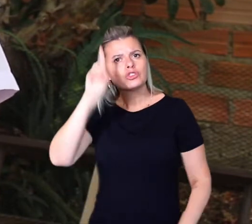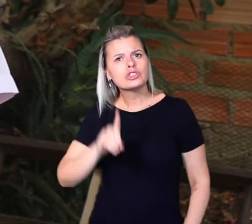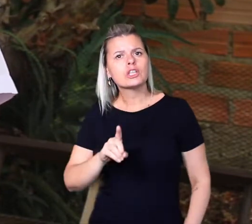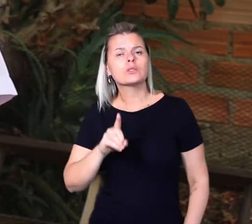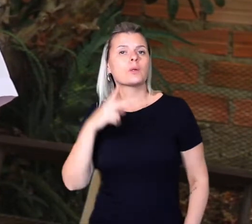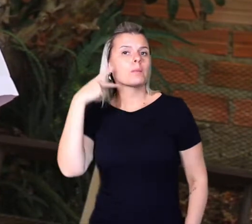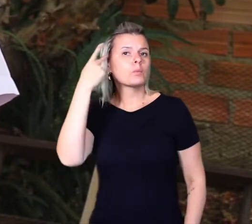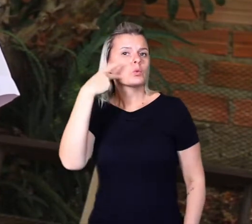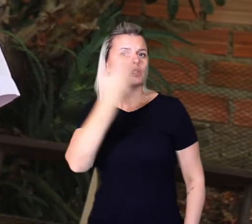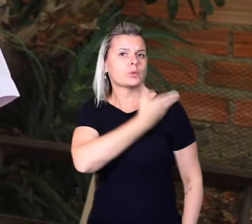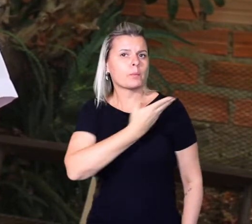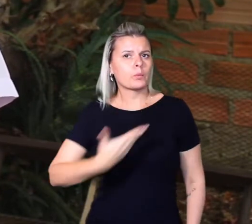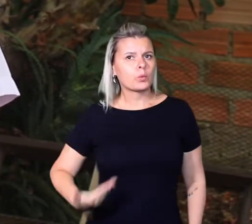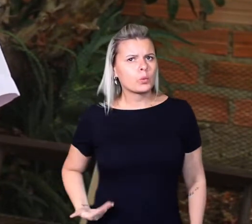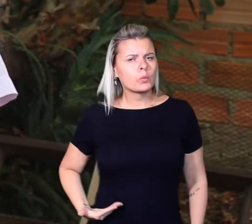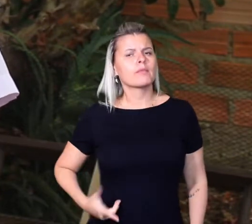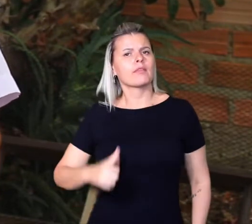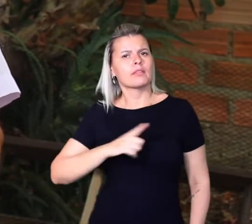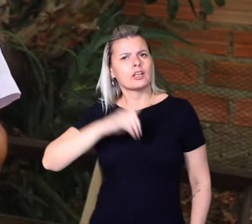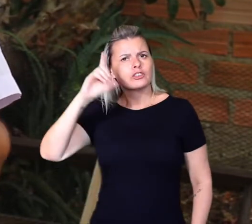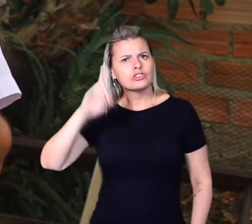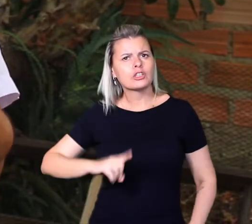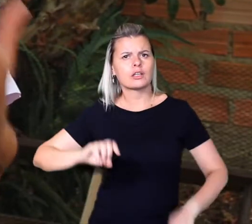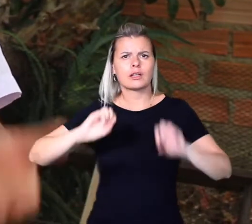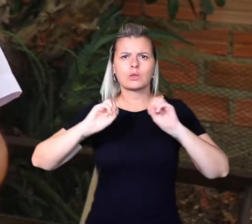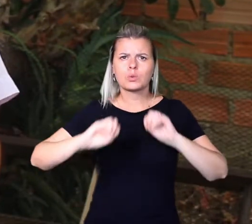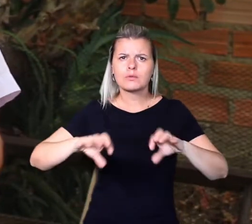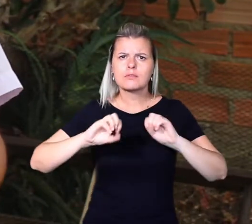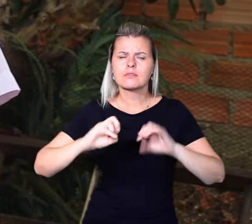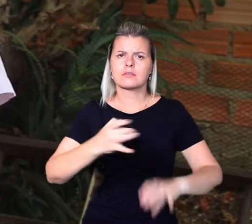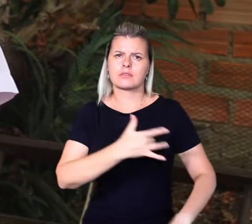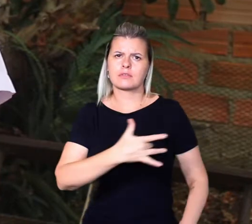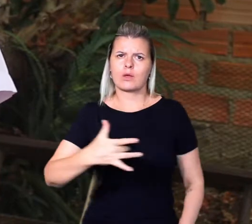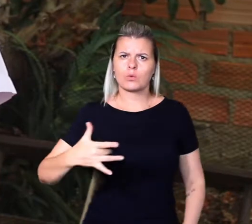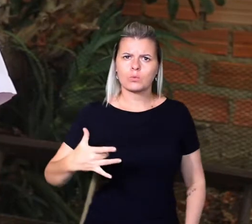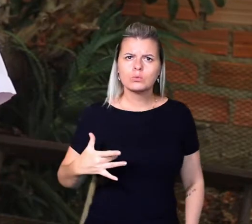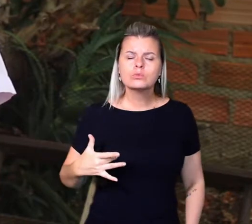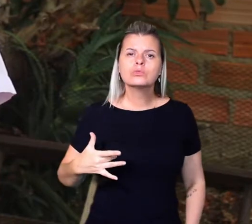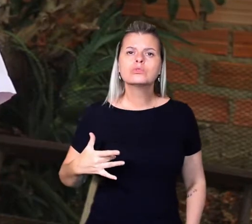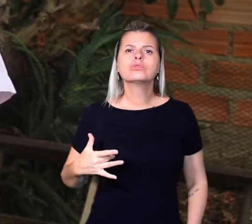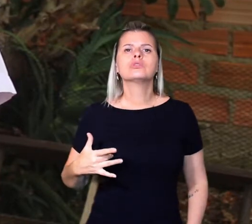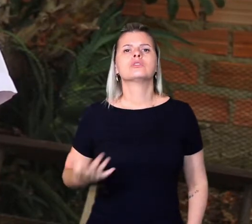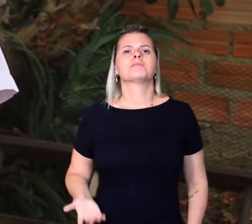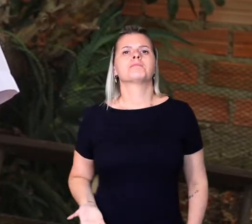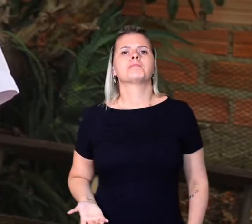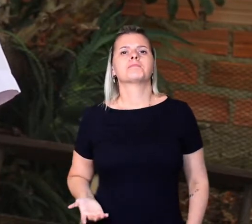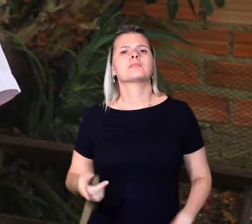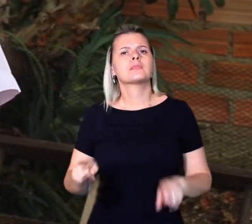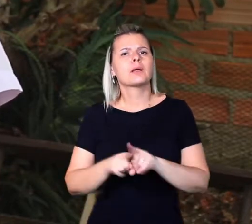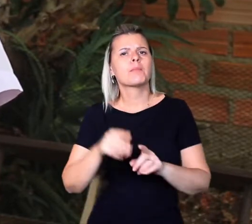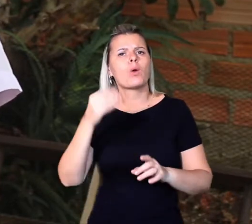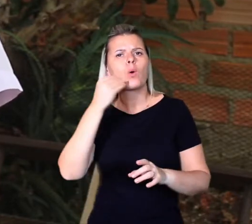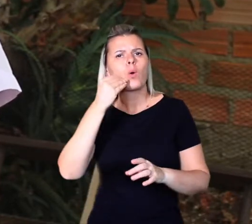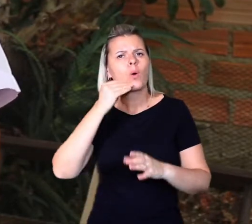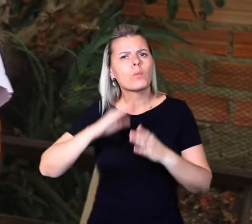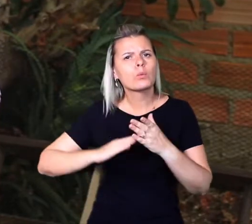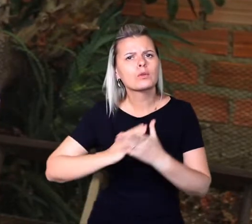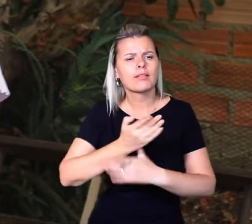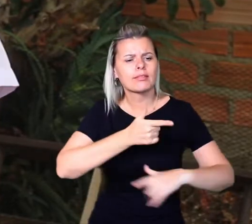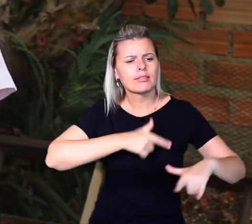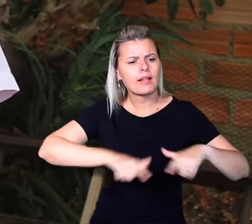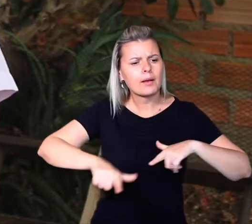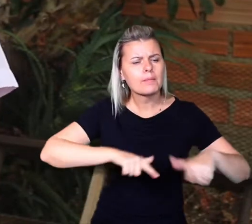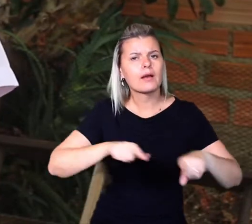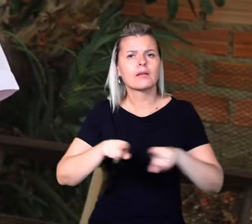também o direito a políticas públicas, o direito de uma educação, saúde e a oportunidade